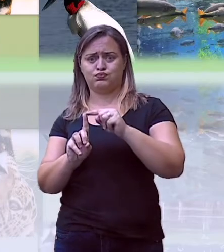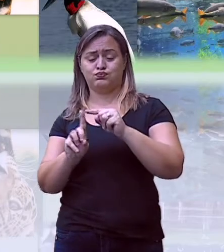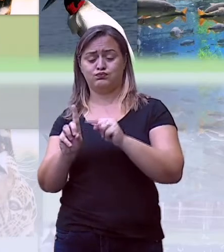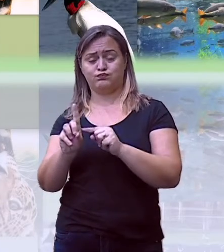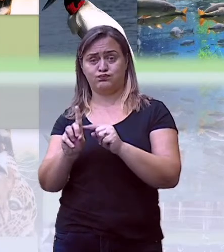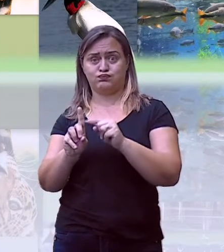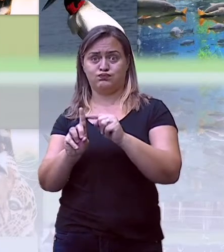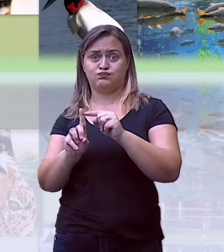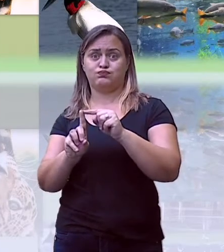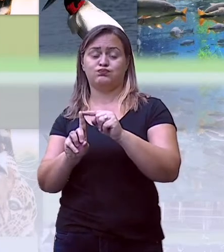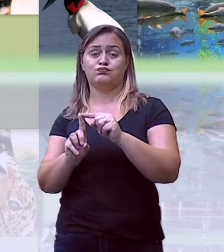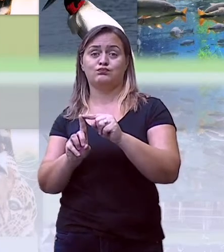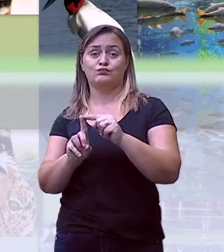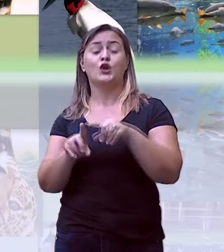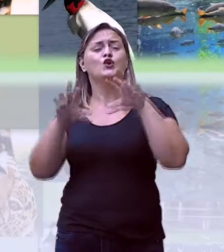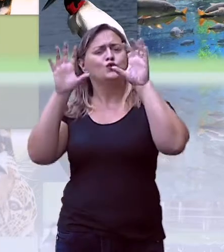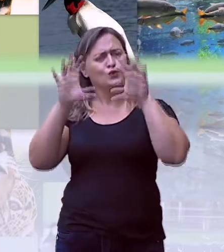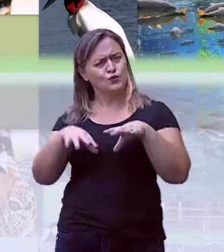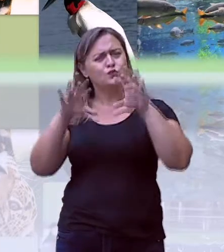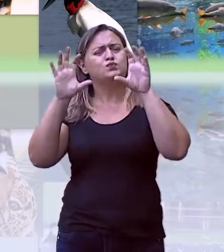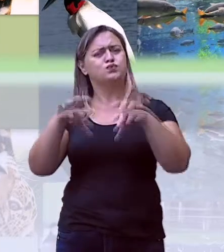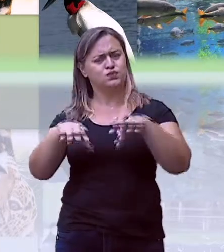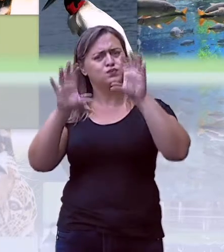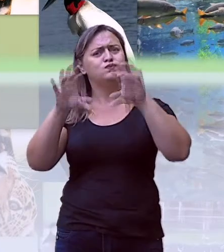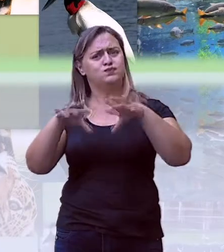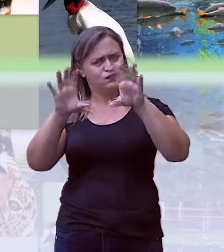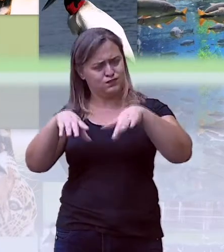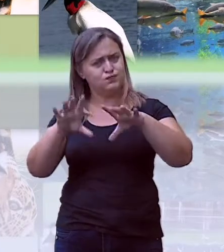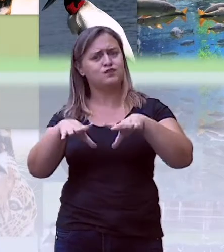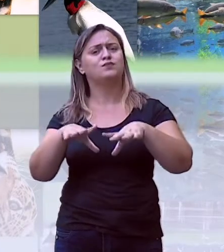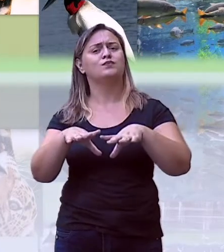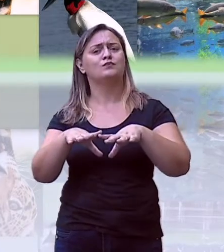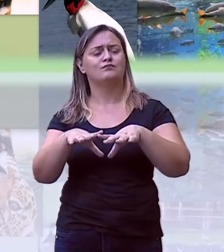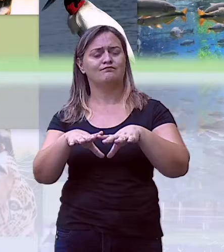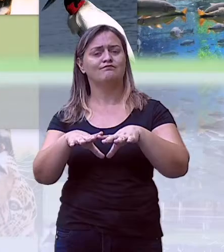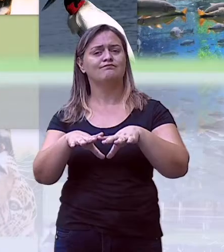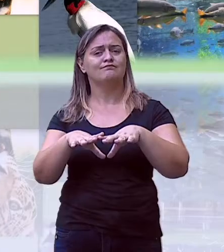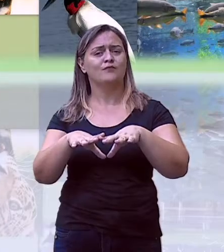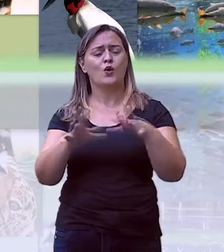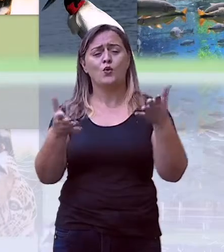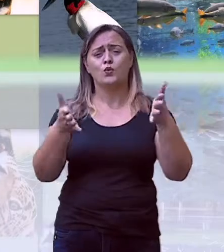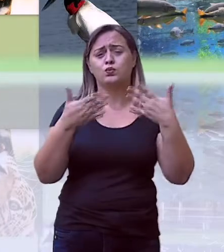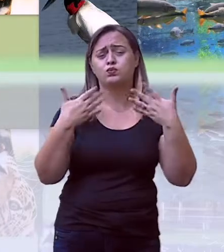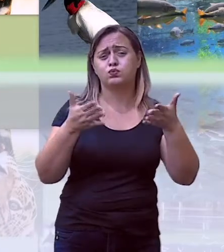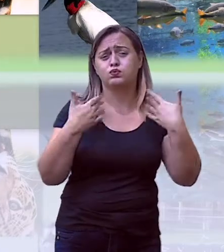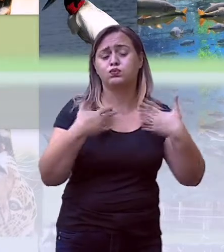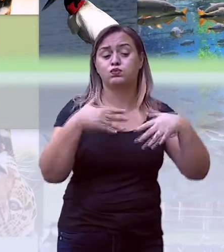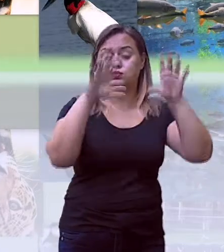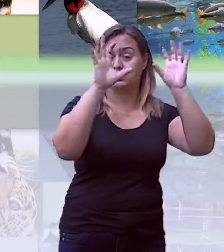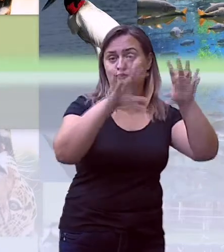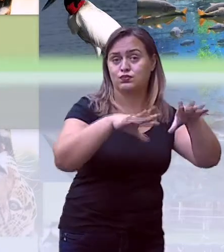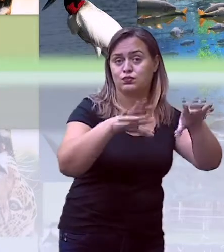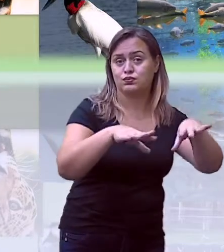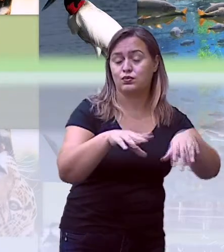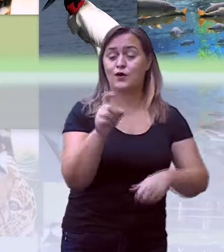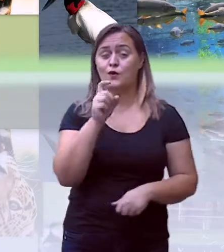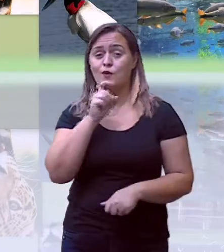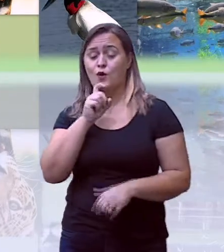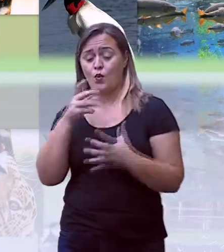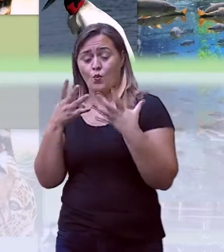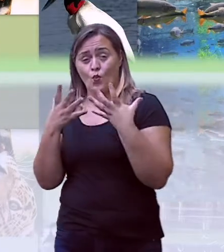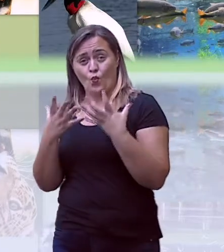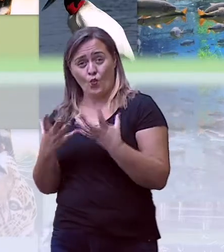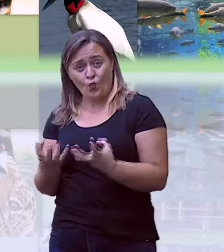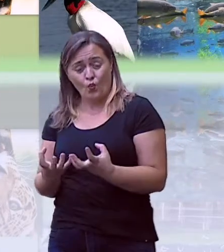índice pluviométrico, um verão quente e chuvoso e um inverno frio e seco.